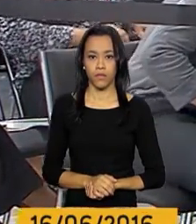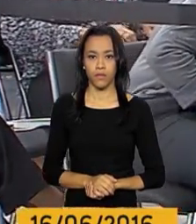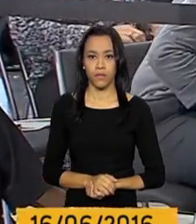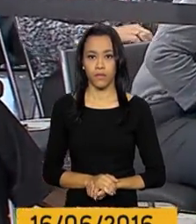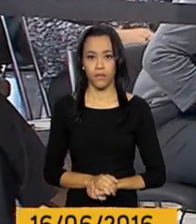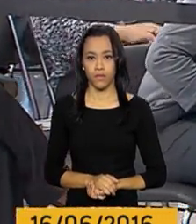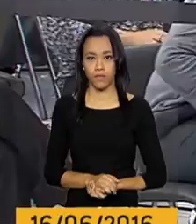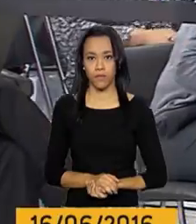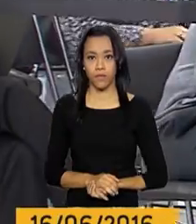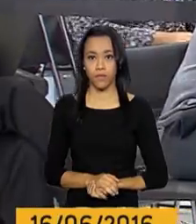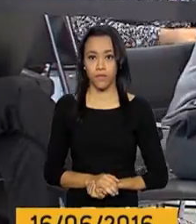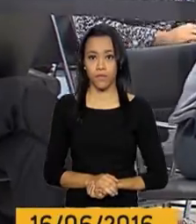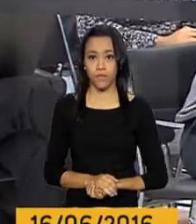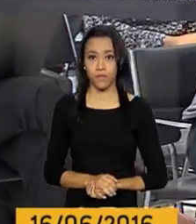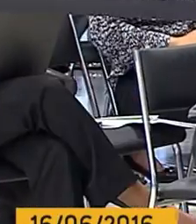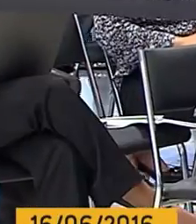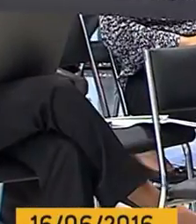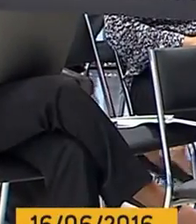Eu acho que...